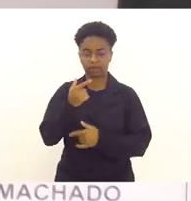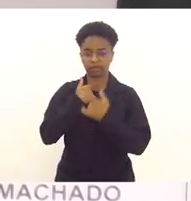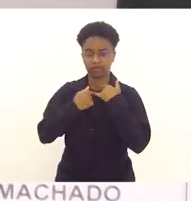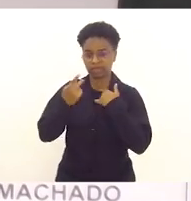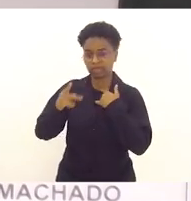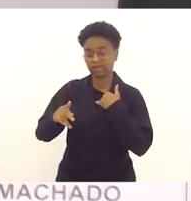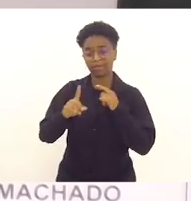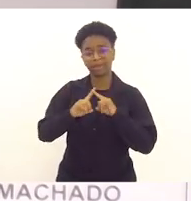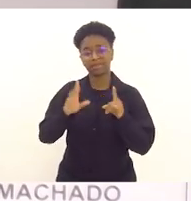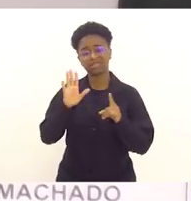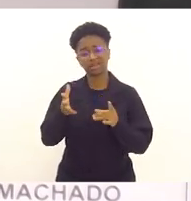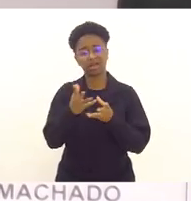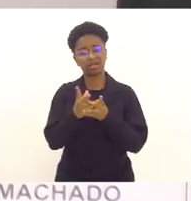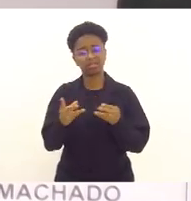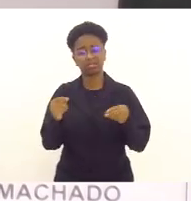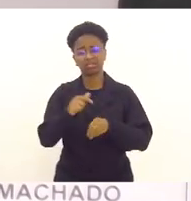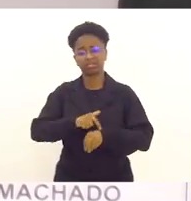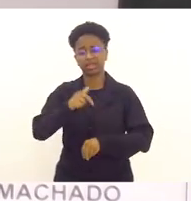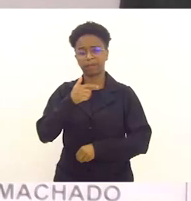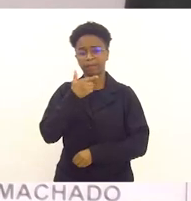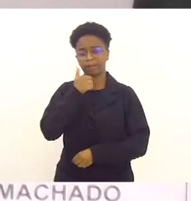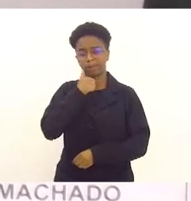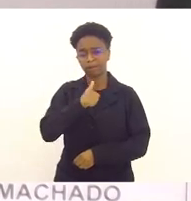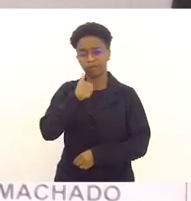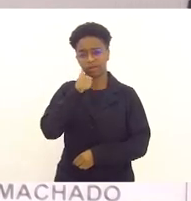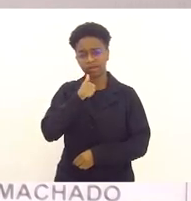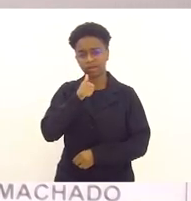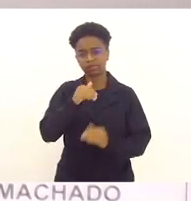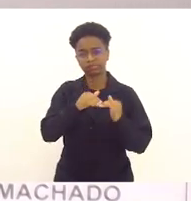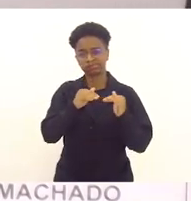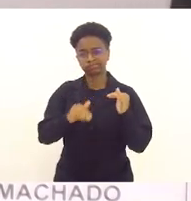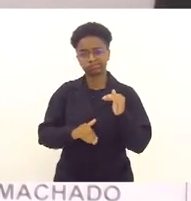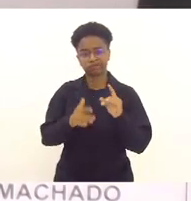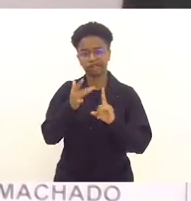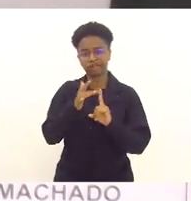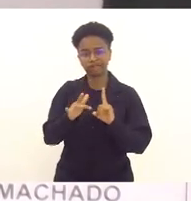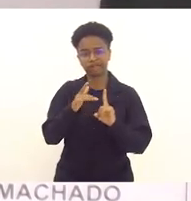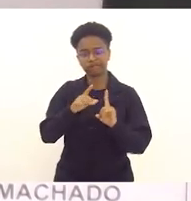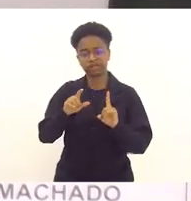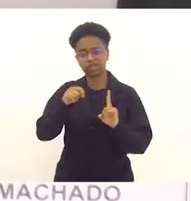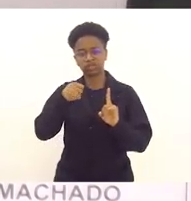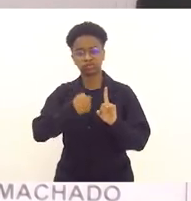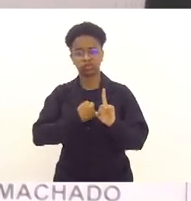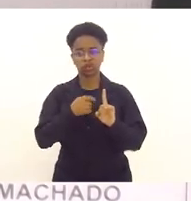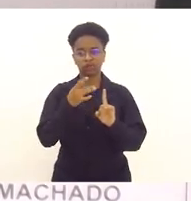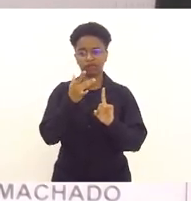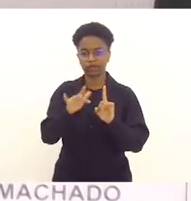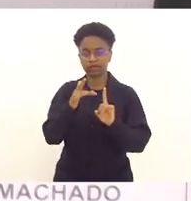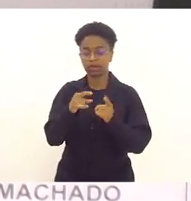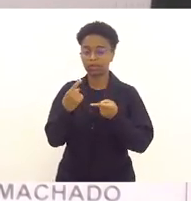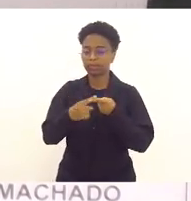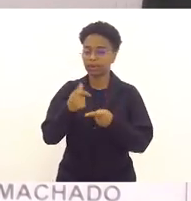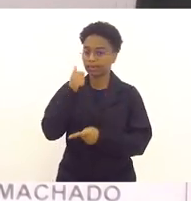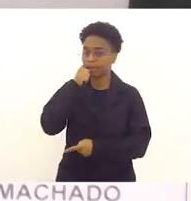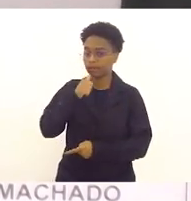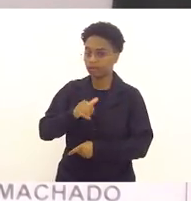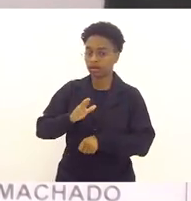acabou esse tempo da mulher se colocar como vítima porque a mulher é autora